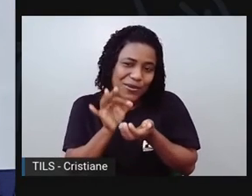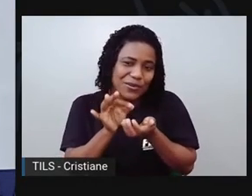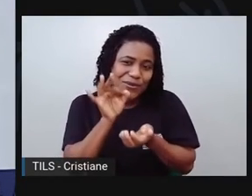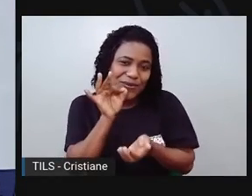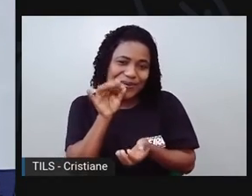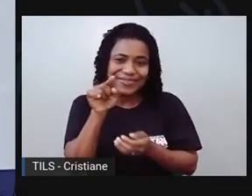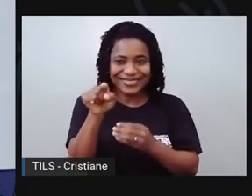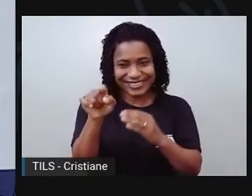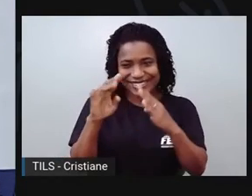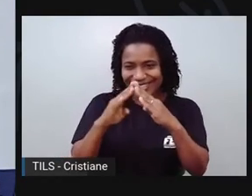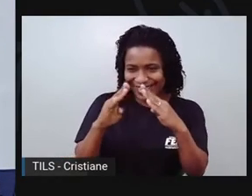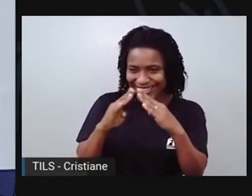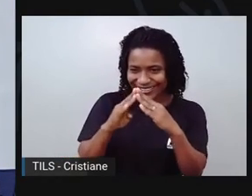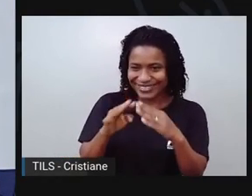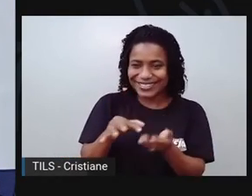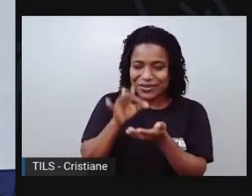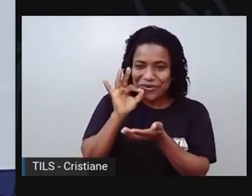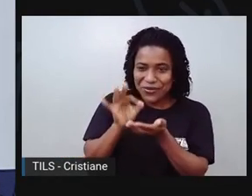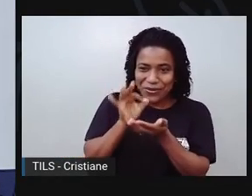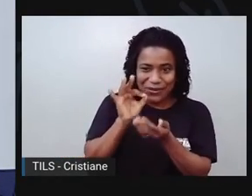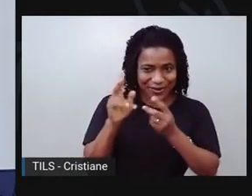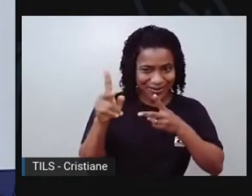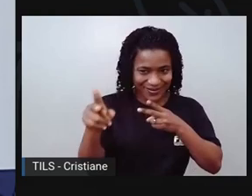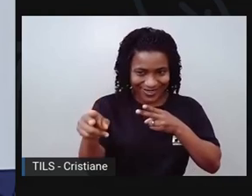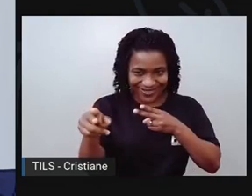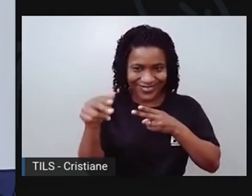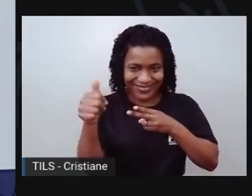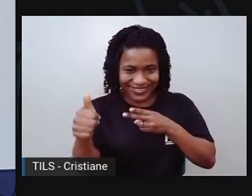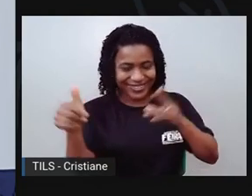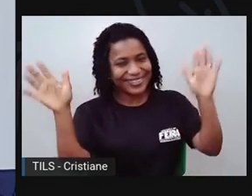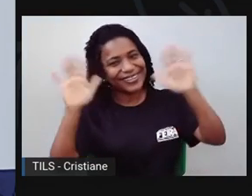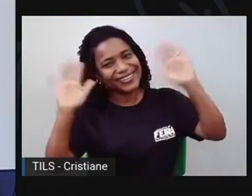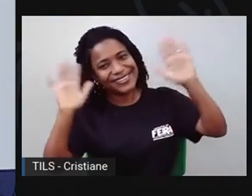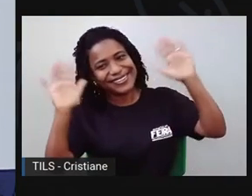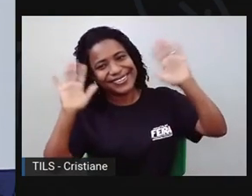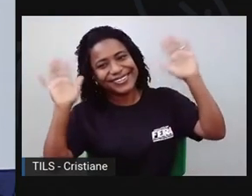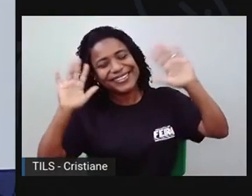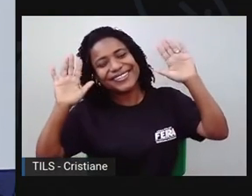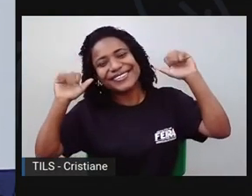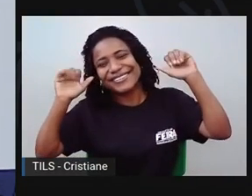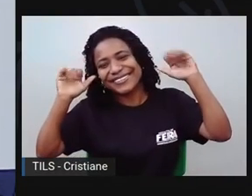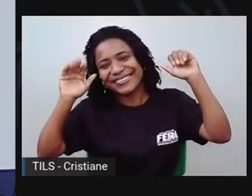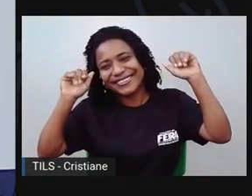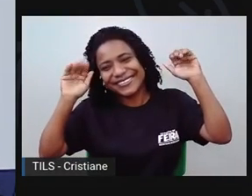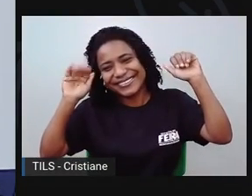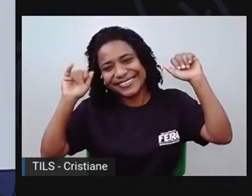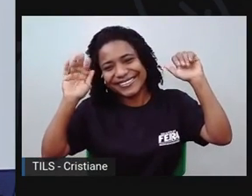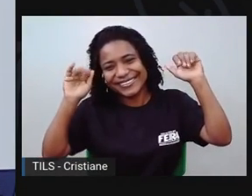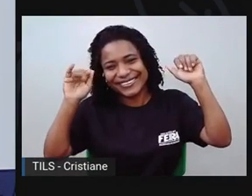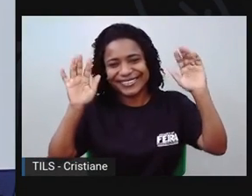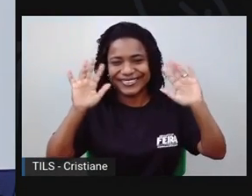vocês tomem o chá daí. Combinado, meninada? Até a próxima! Tchau, tchau!